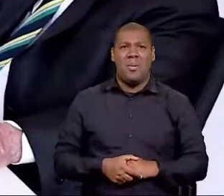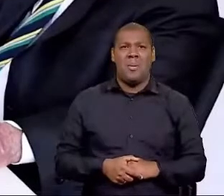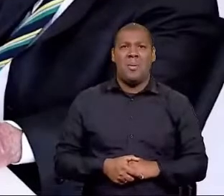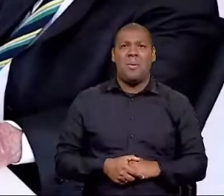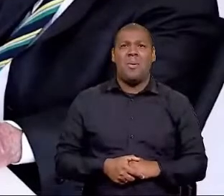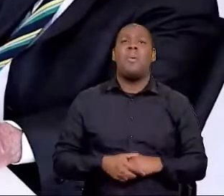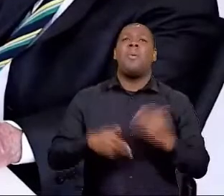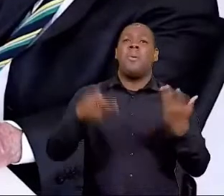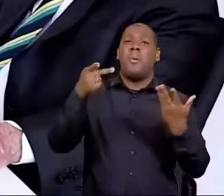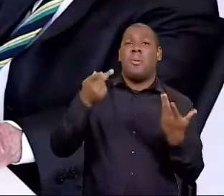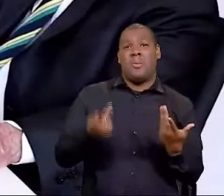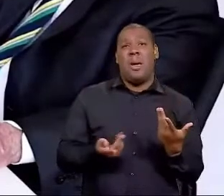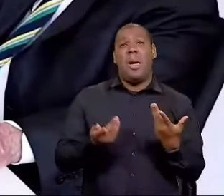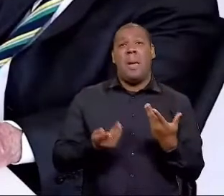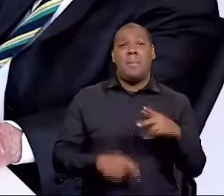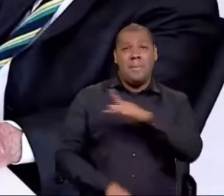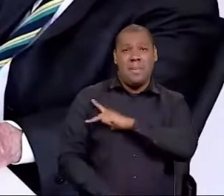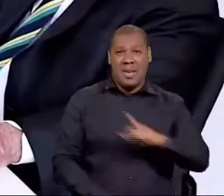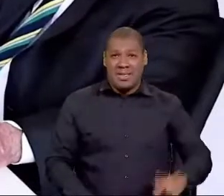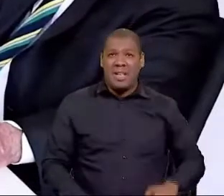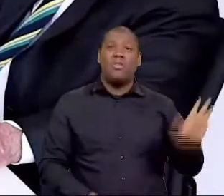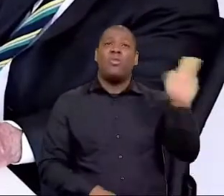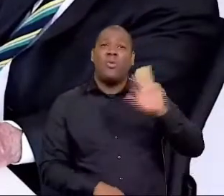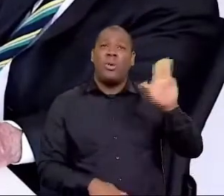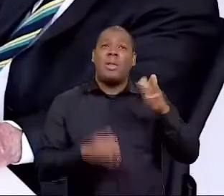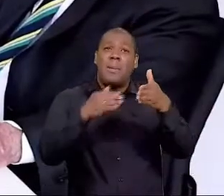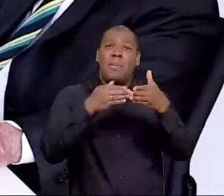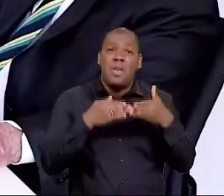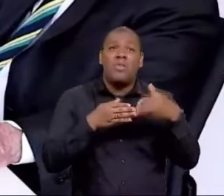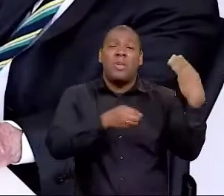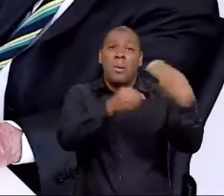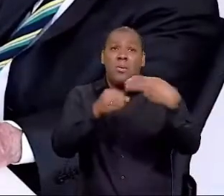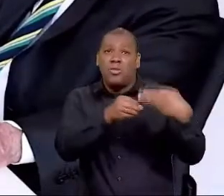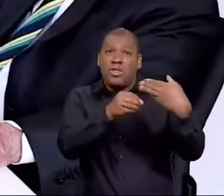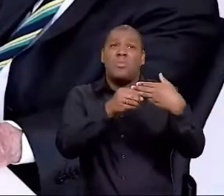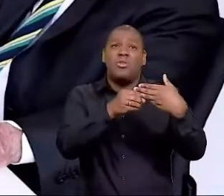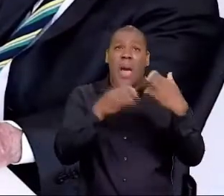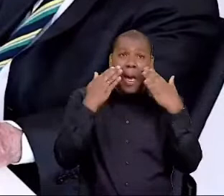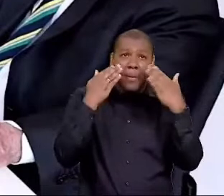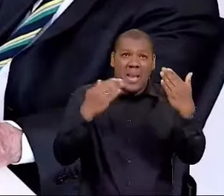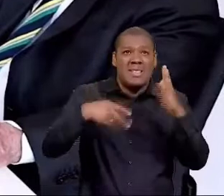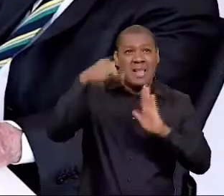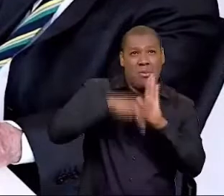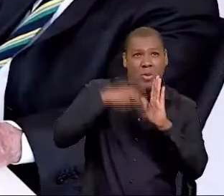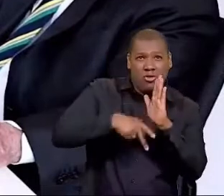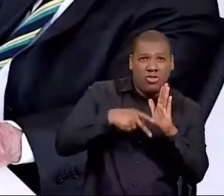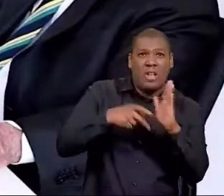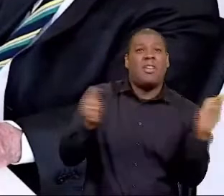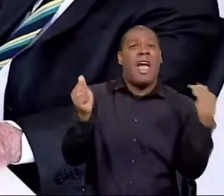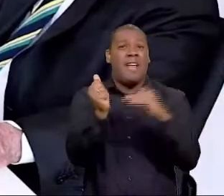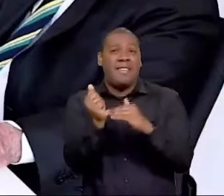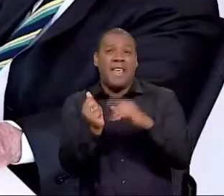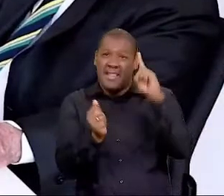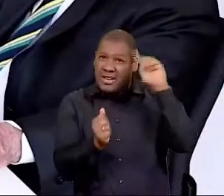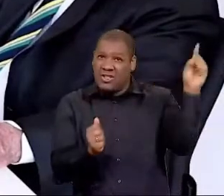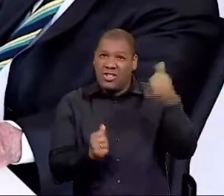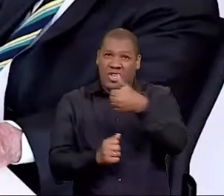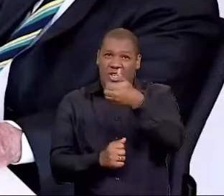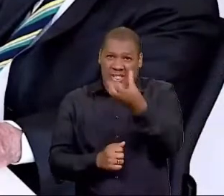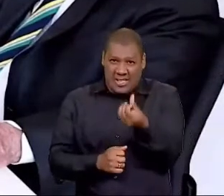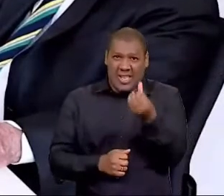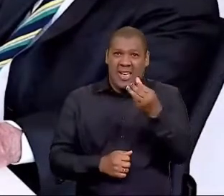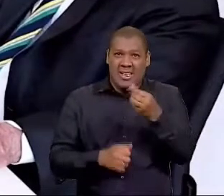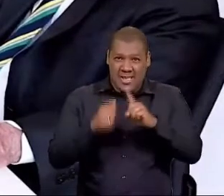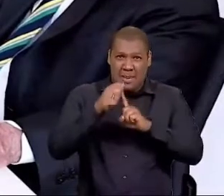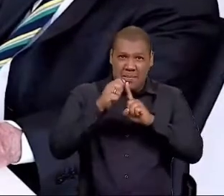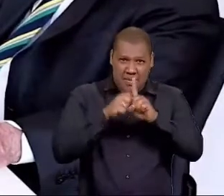apresentassem projetos, que era até 16 de julho, que era para a Lei Paulo Gustavo, né? 98%, né, dos municípios apresentaram